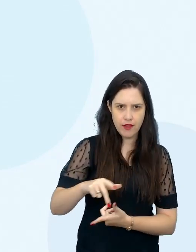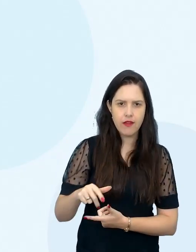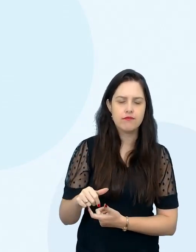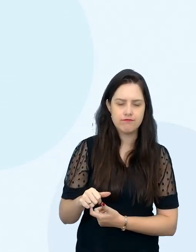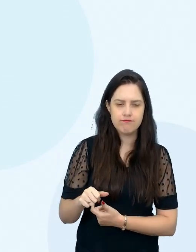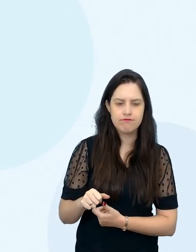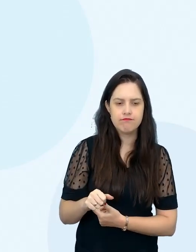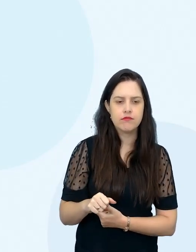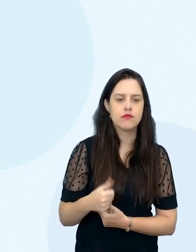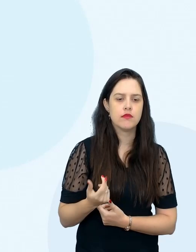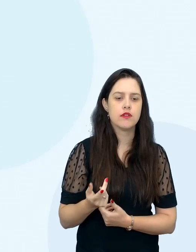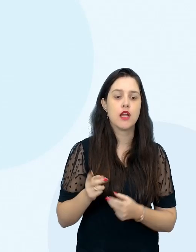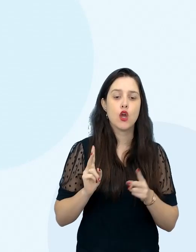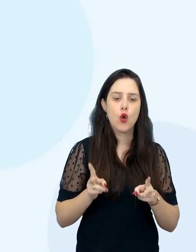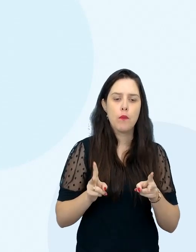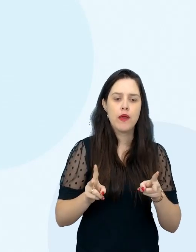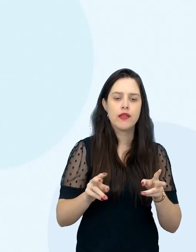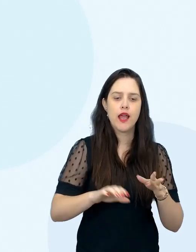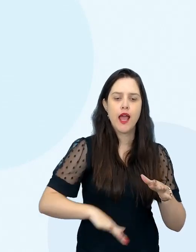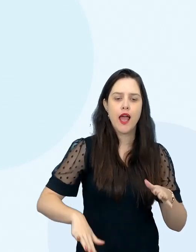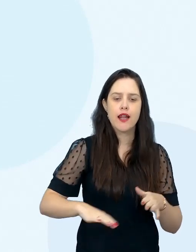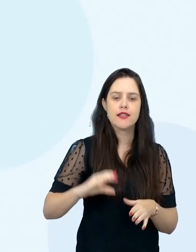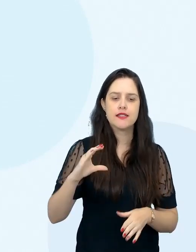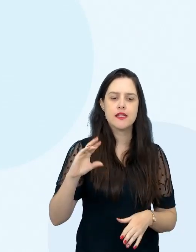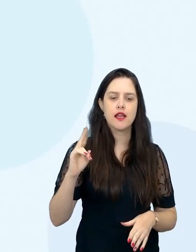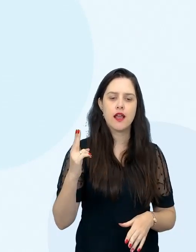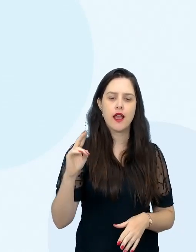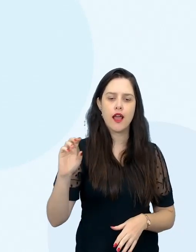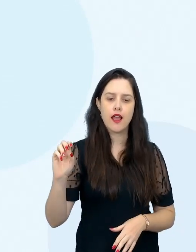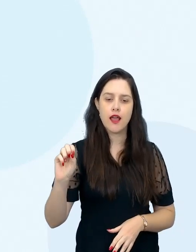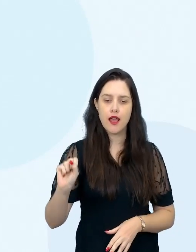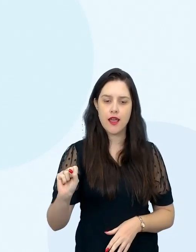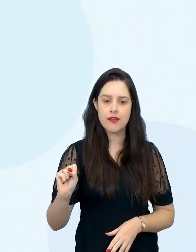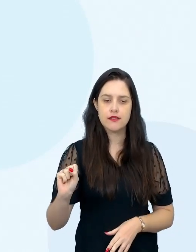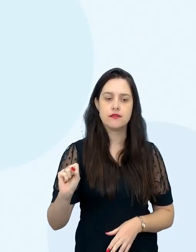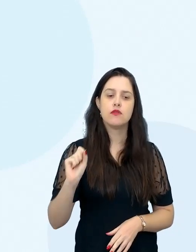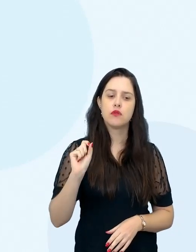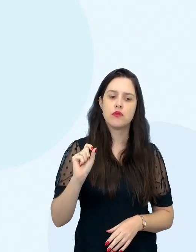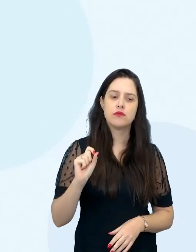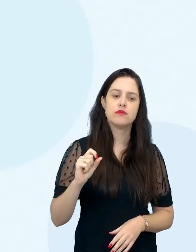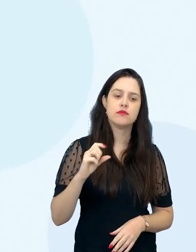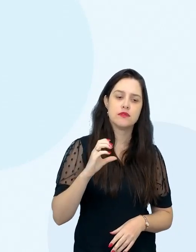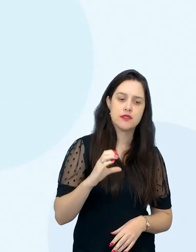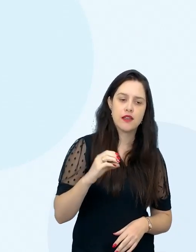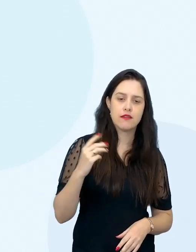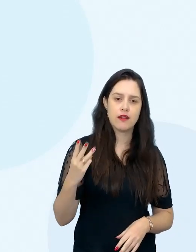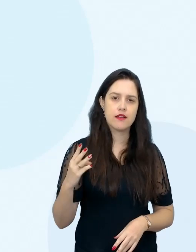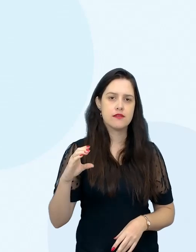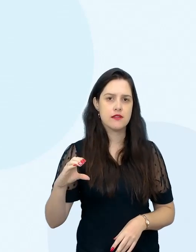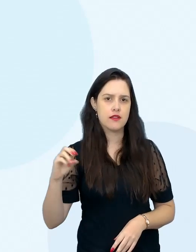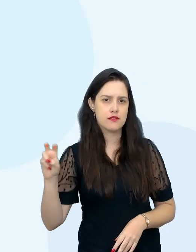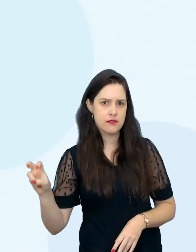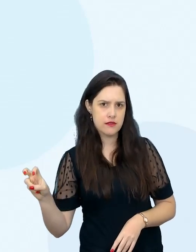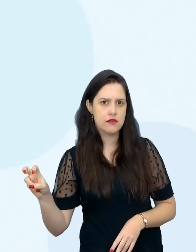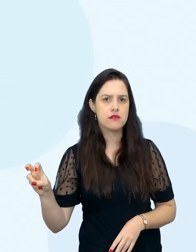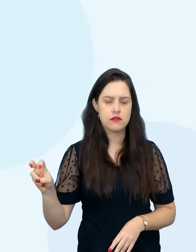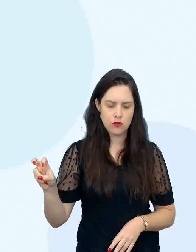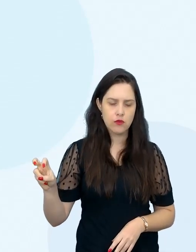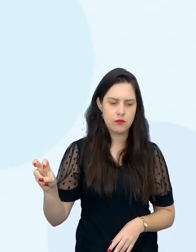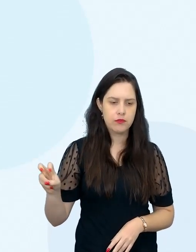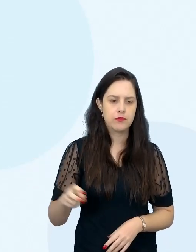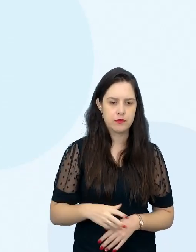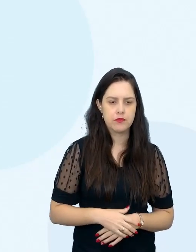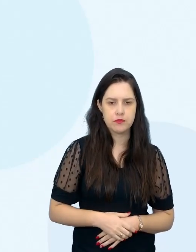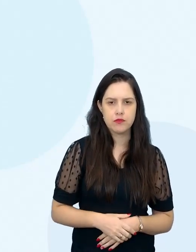aí na geografia, as competências da área de ciências humanas que trabalham diretamente aí com essa temática é a competência 3 e a competência 5